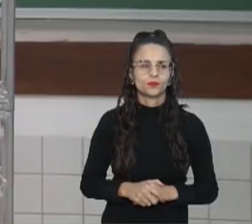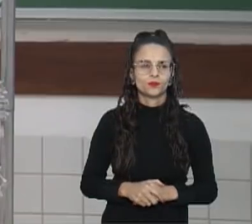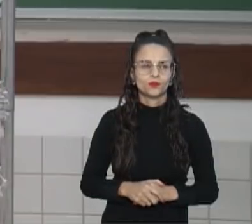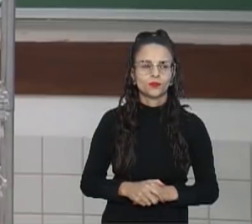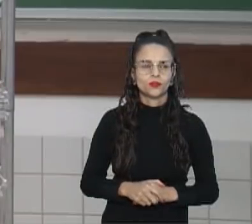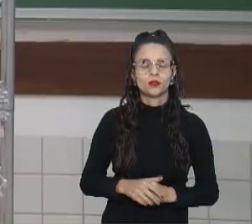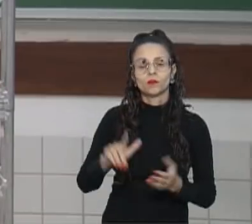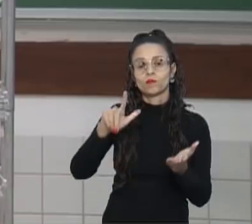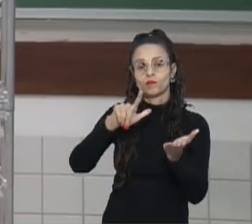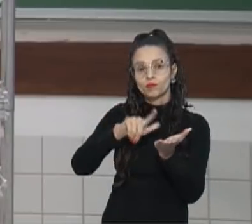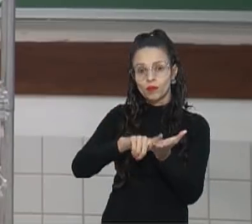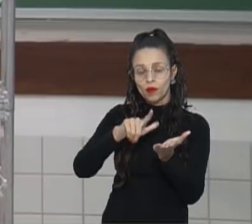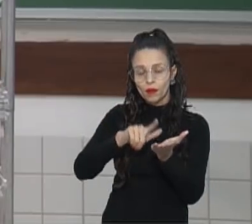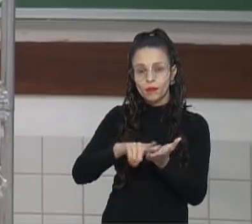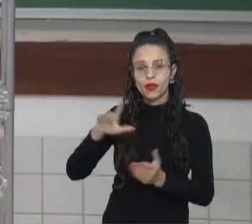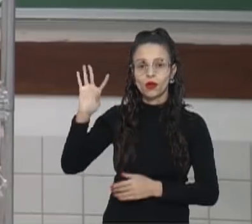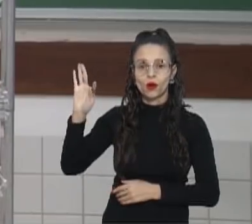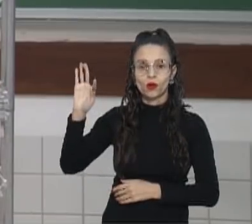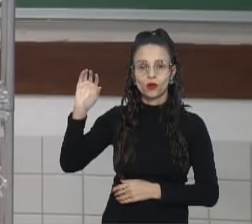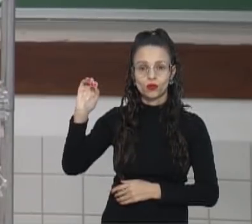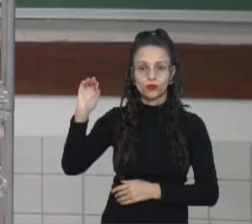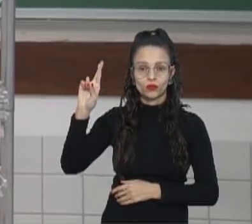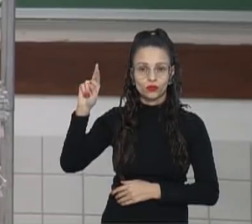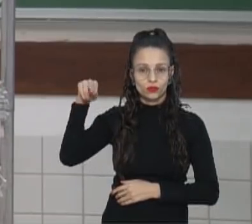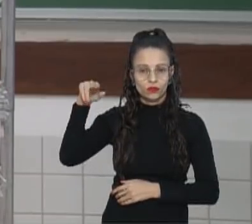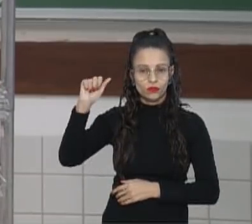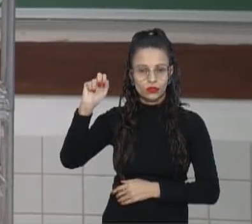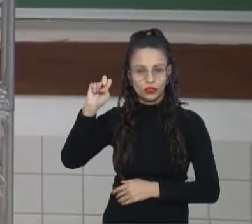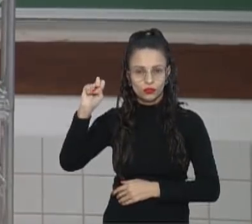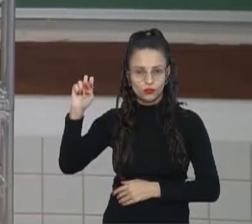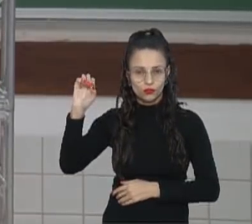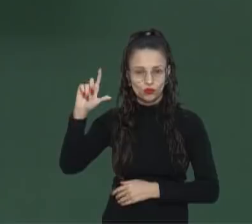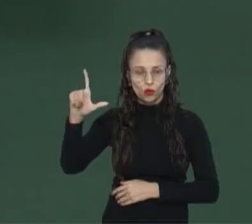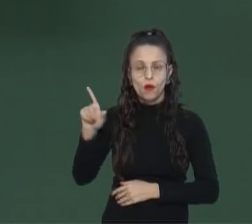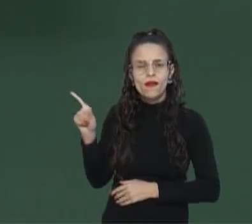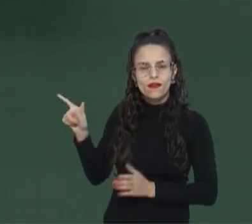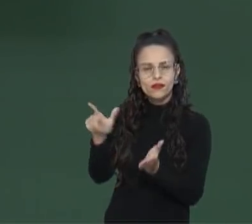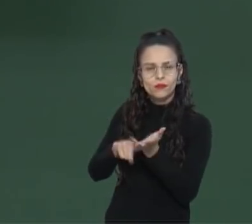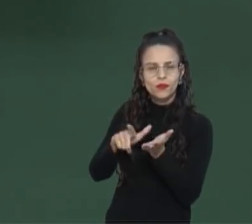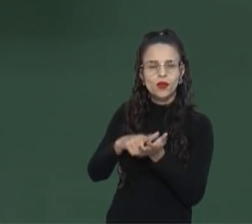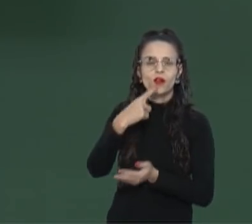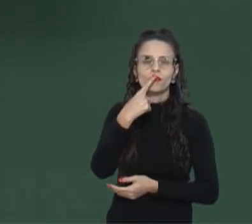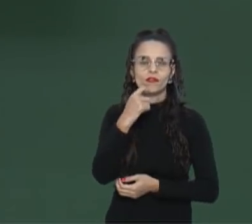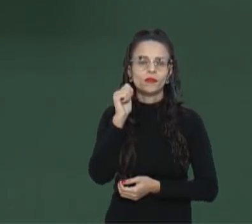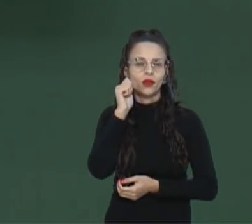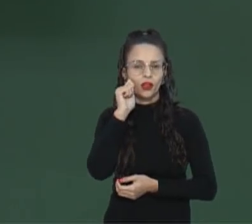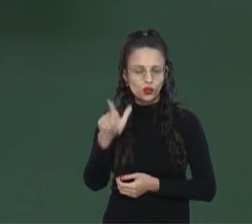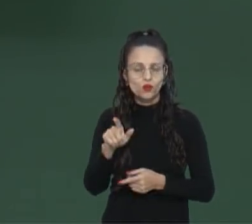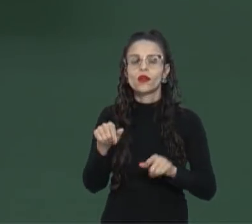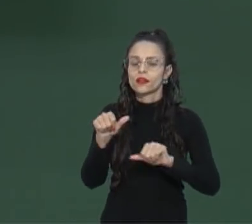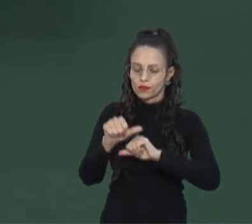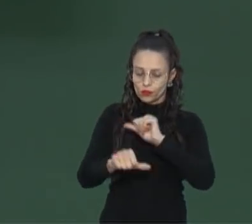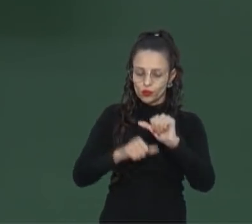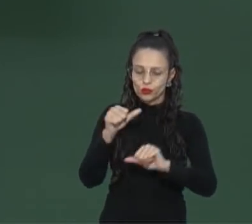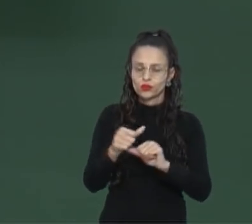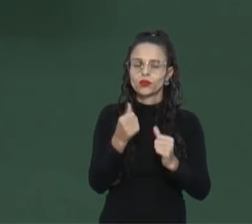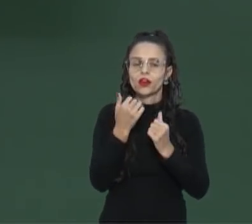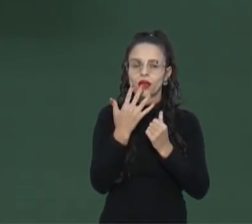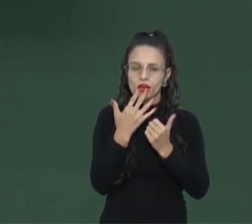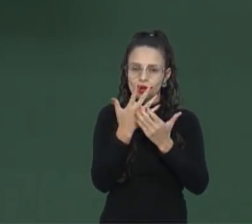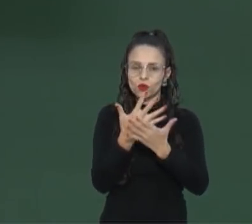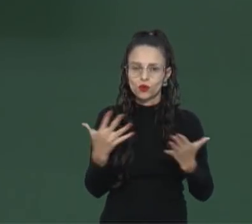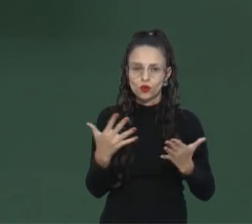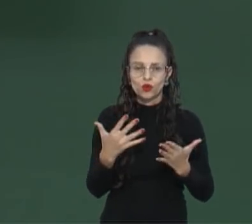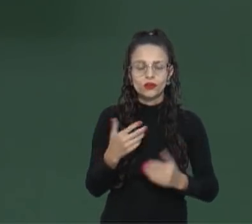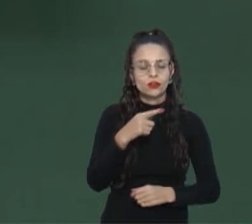de tornassol, que são esses papeizinhos aqui, vermelho e azul, que mudam de cor também. O vermelho